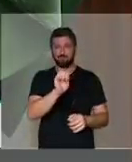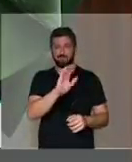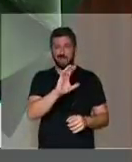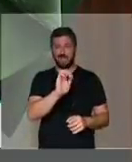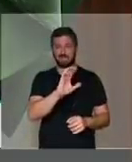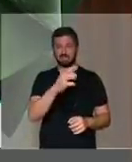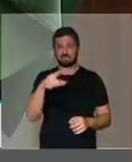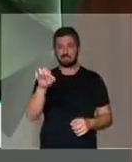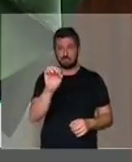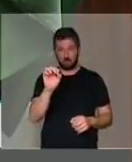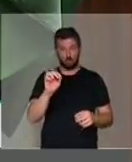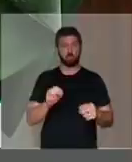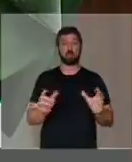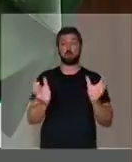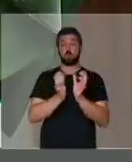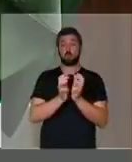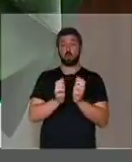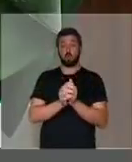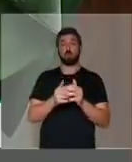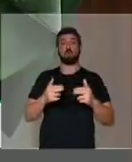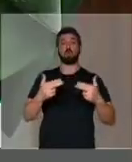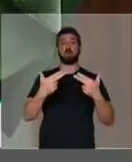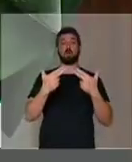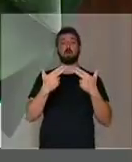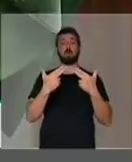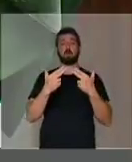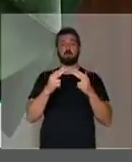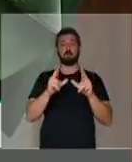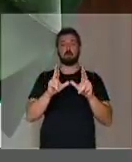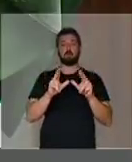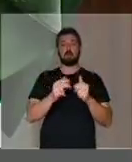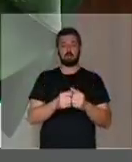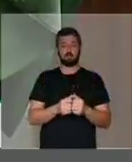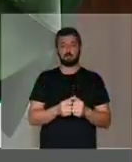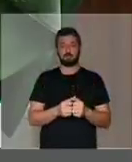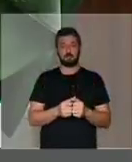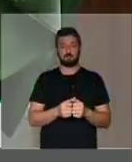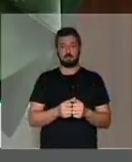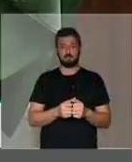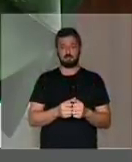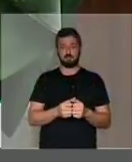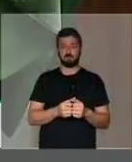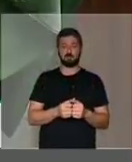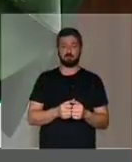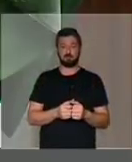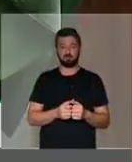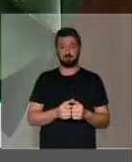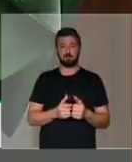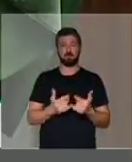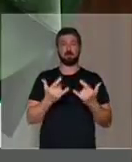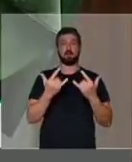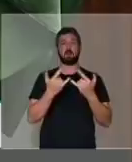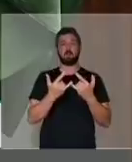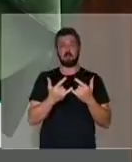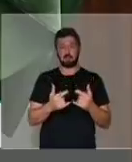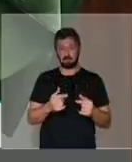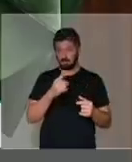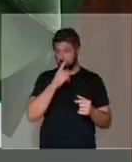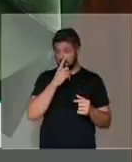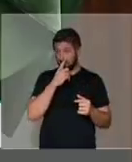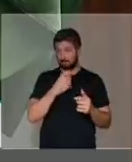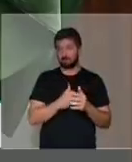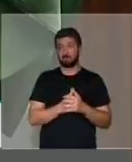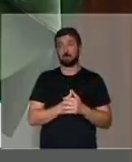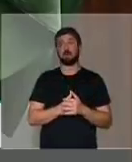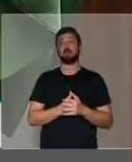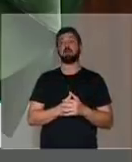facções e atividades milicianas fez com que, em oportunidades anteriores, houvesse uma atuação